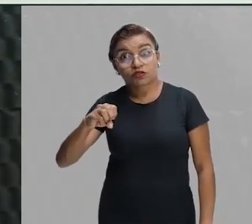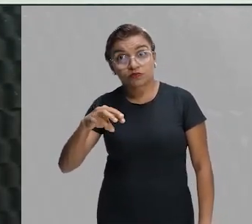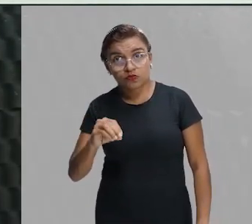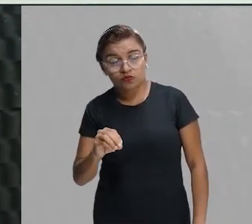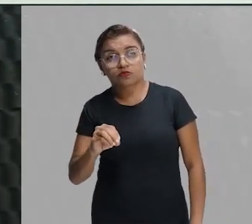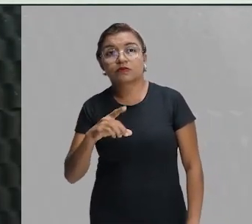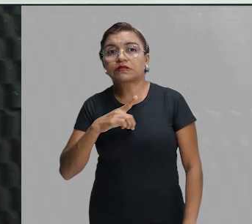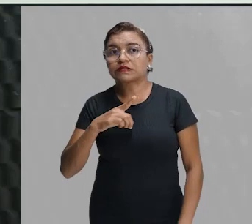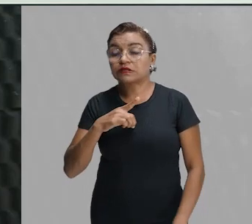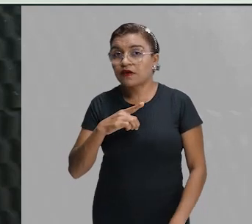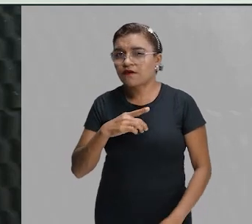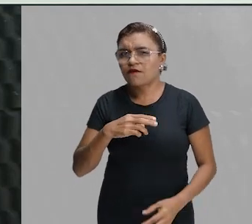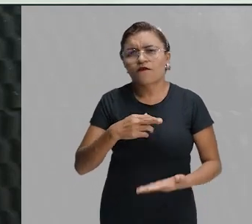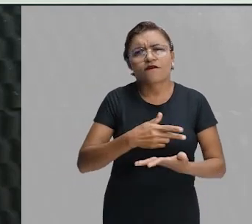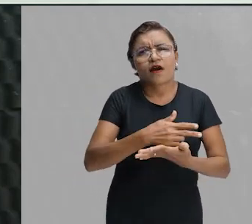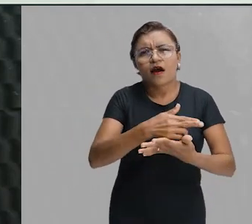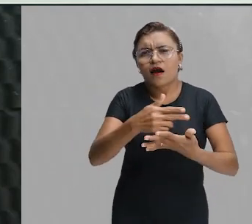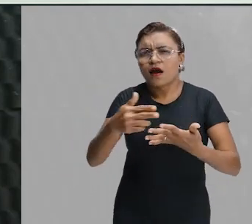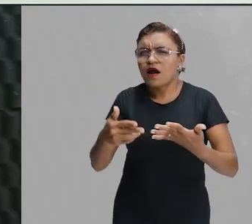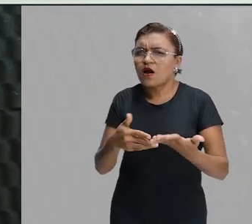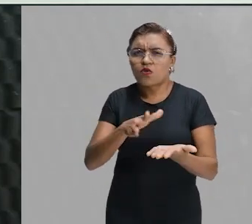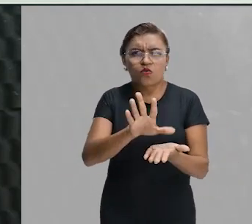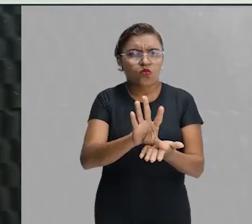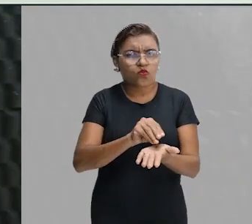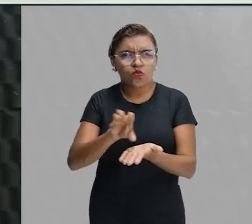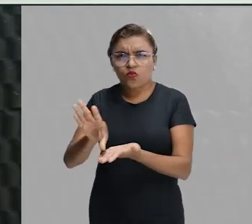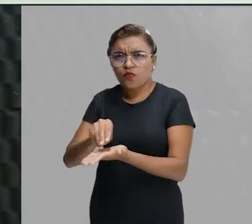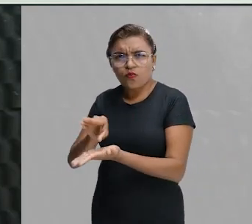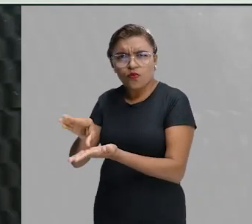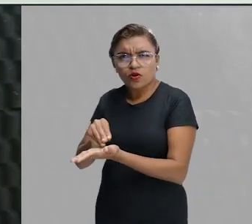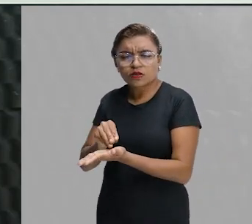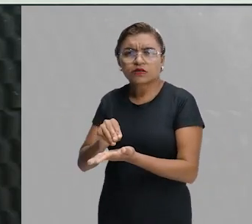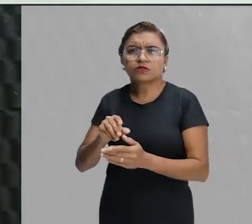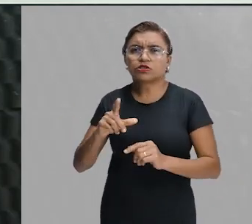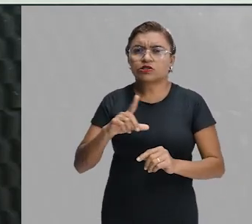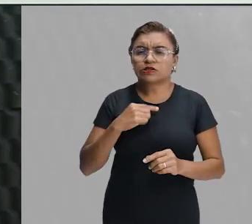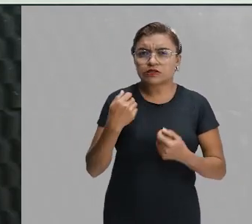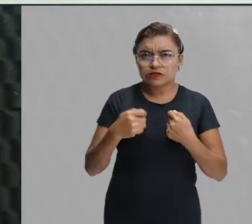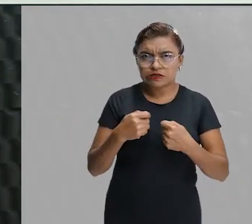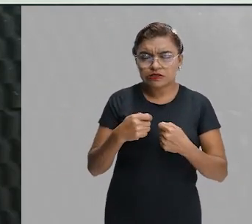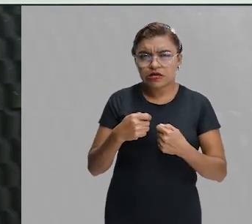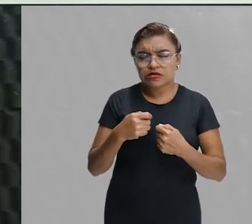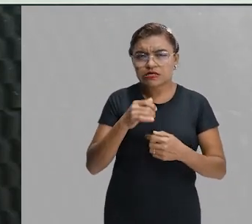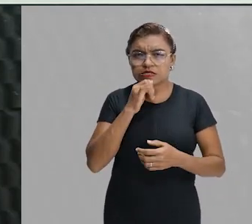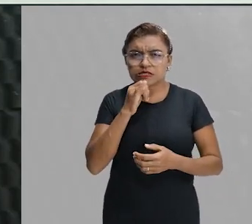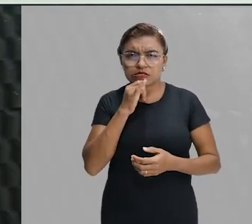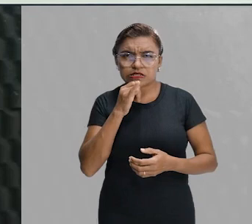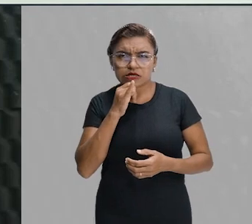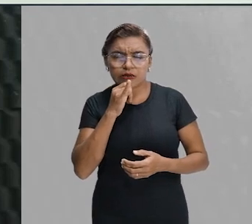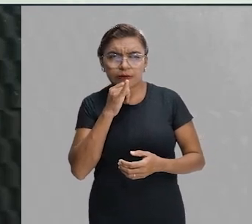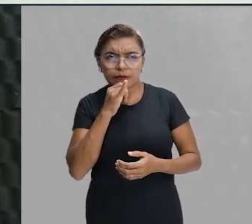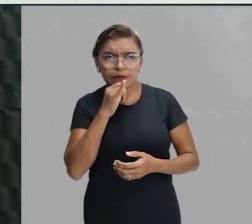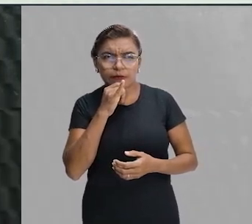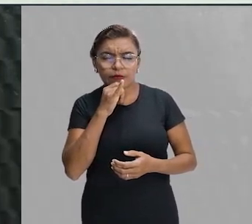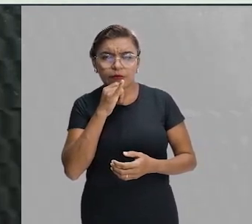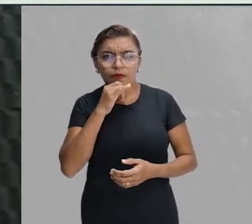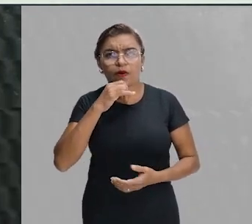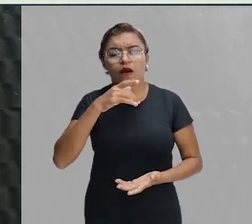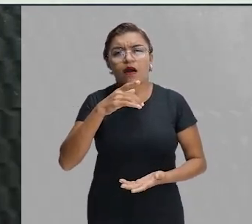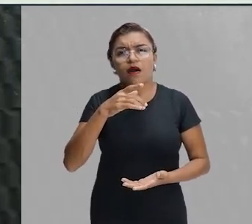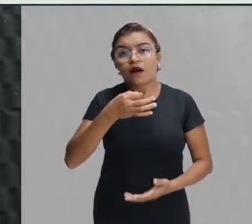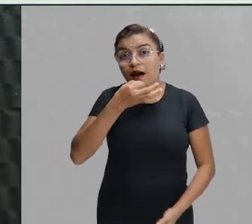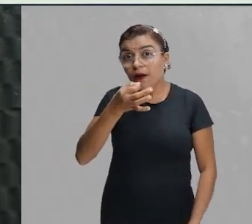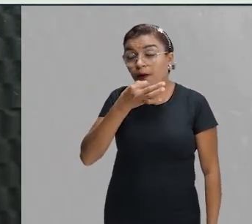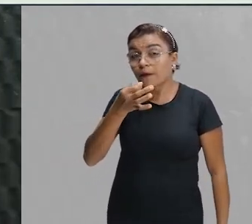formas de argumentação, vários modelos de argumentação podem seguir e muito bem estes